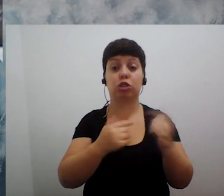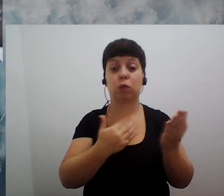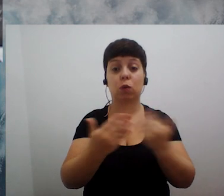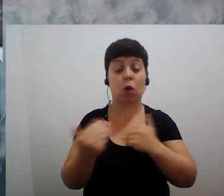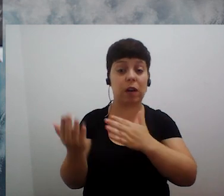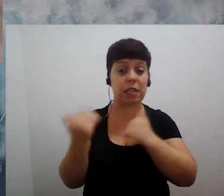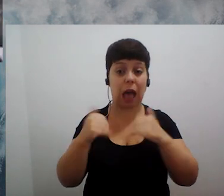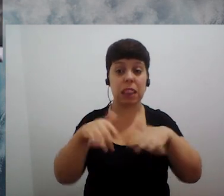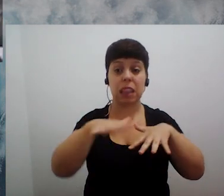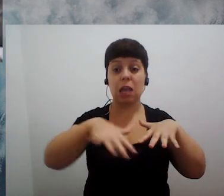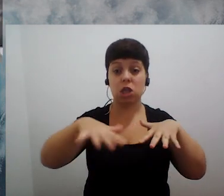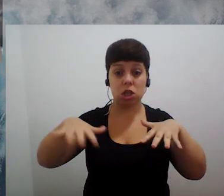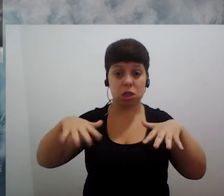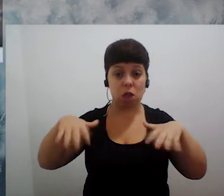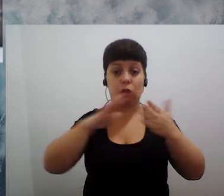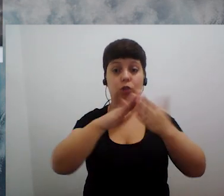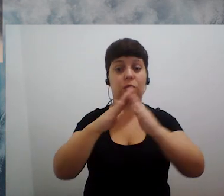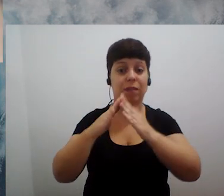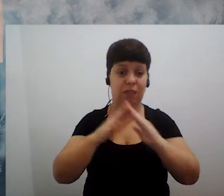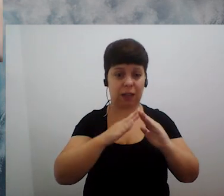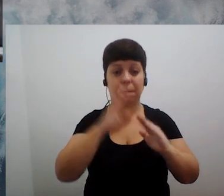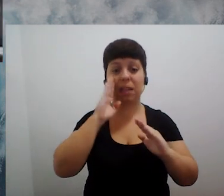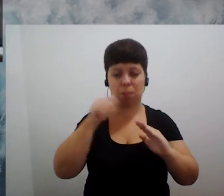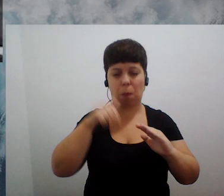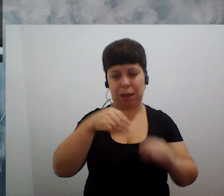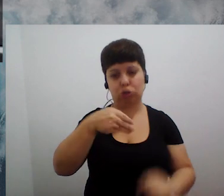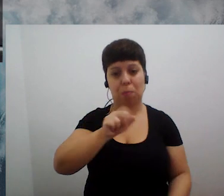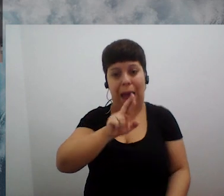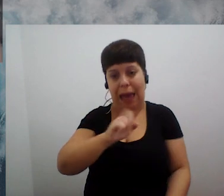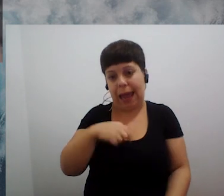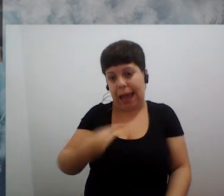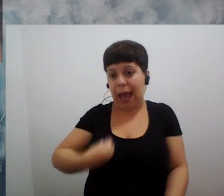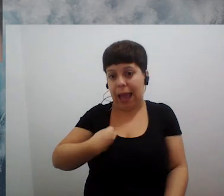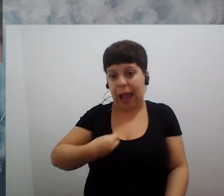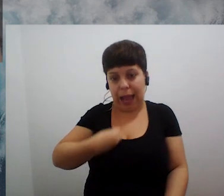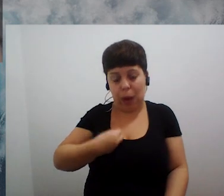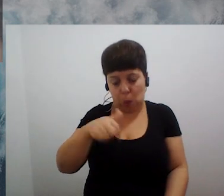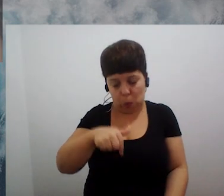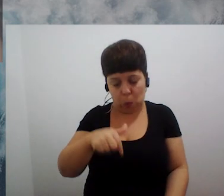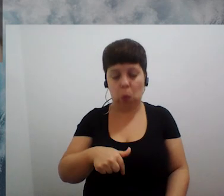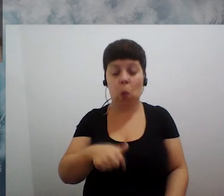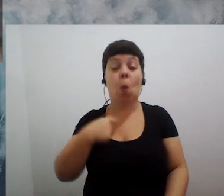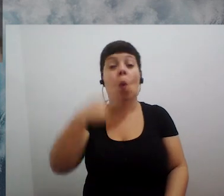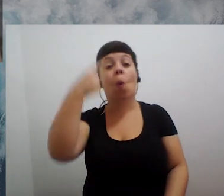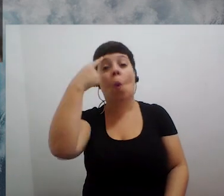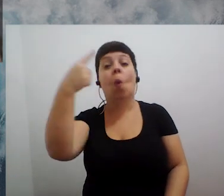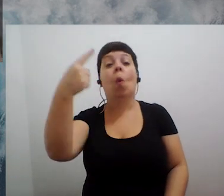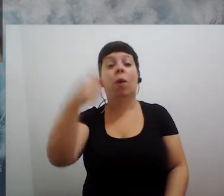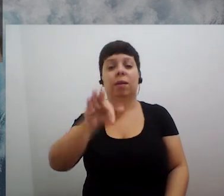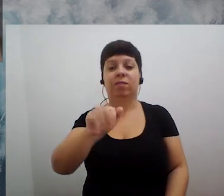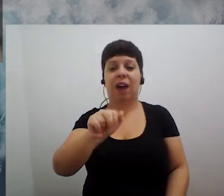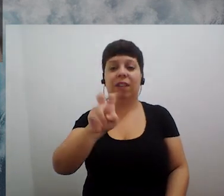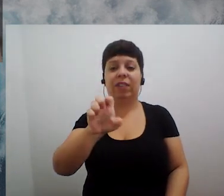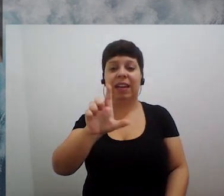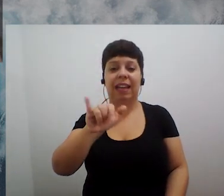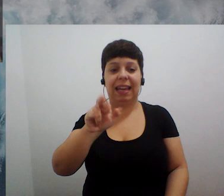de conversar com os territórios de favela em si, e principalmente com o Complexo da Maré, que é da onde eu falo, a gente teve a ideia de